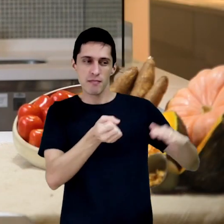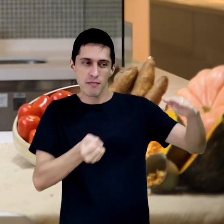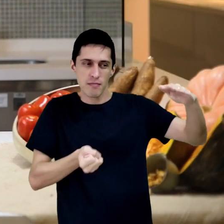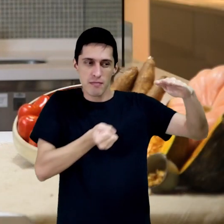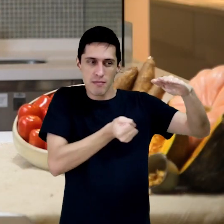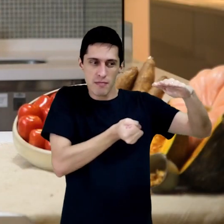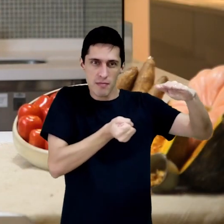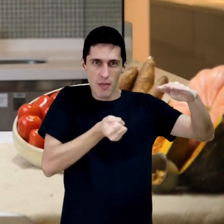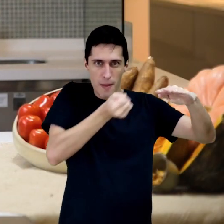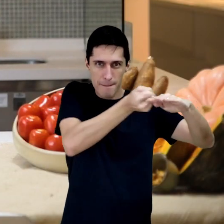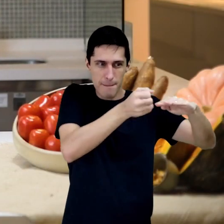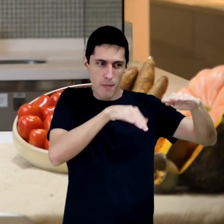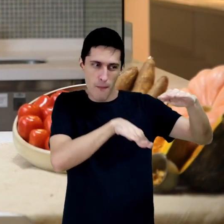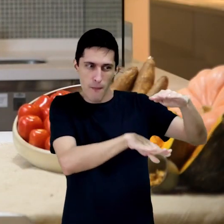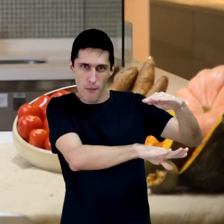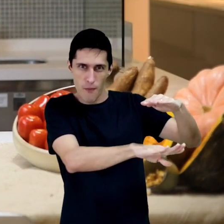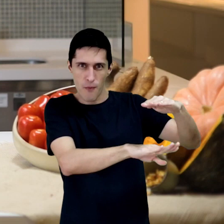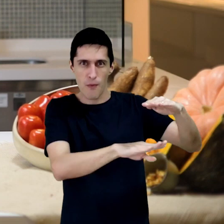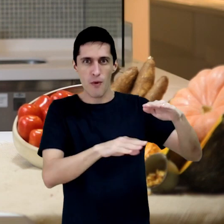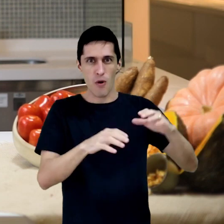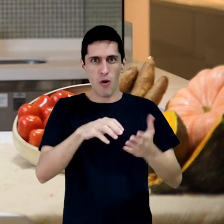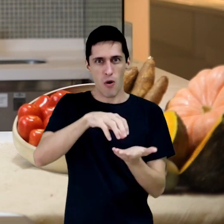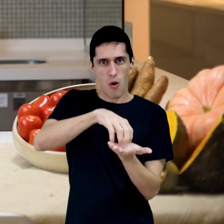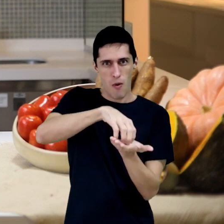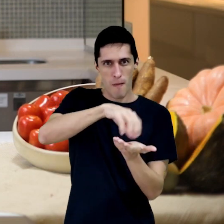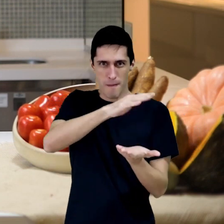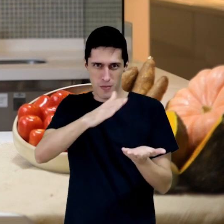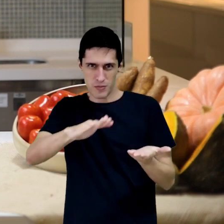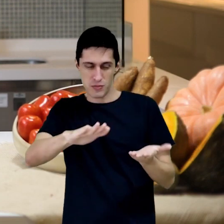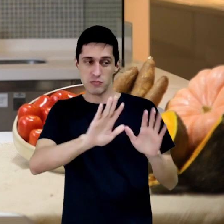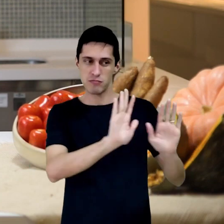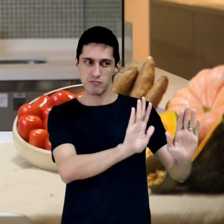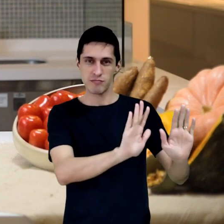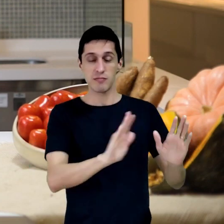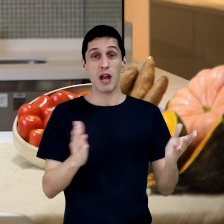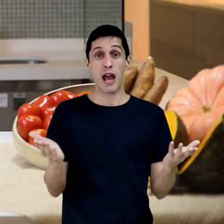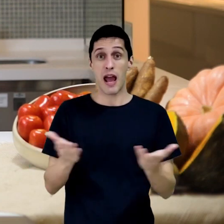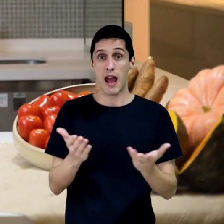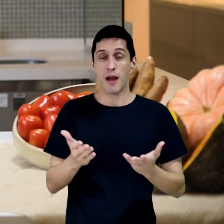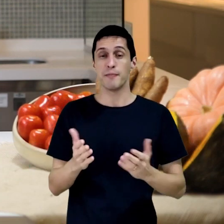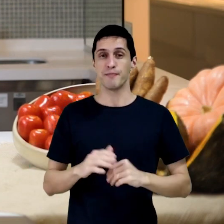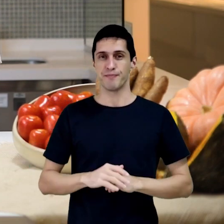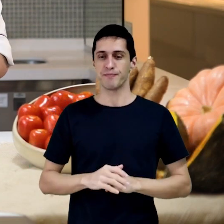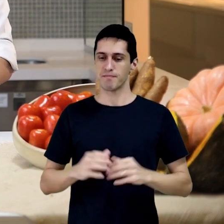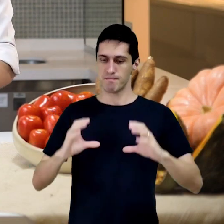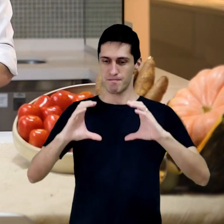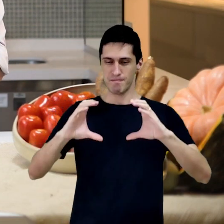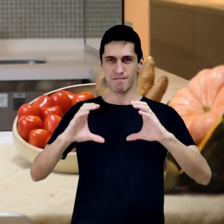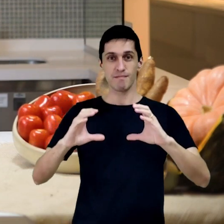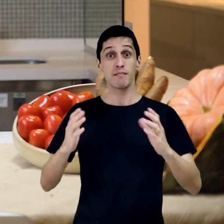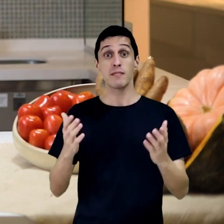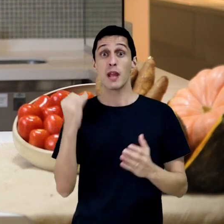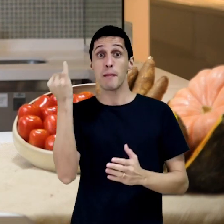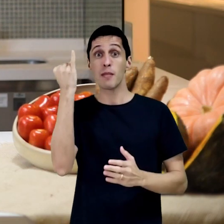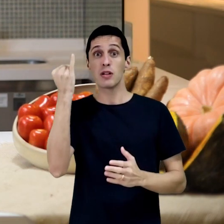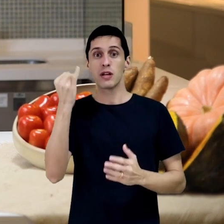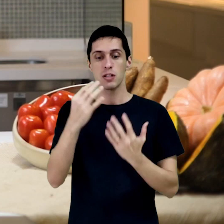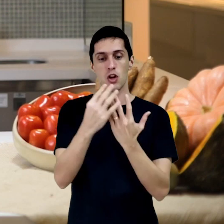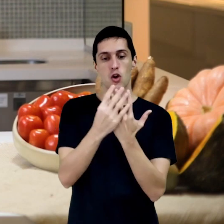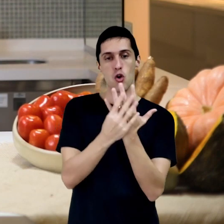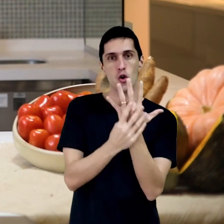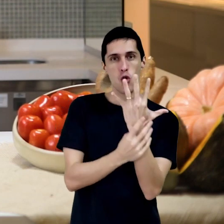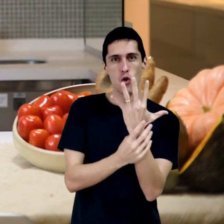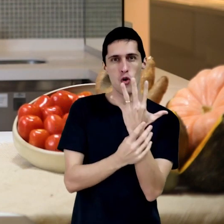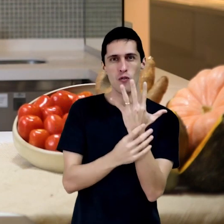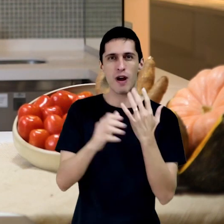Importante, estou utilizando aqui uma luva de malha de aço e também uma luva de látex. Para vocês que vão